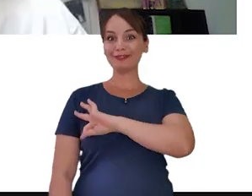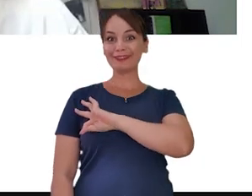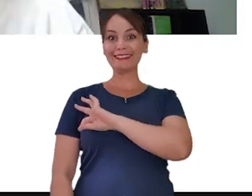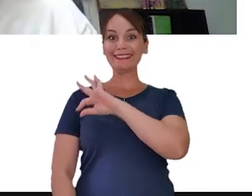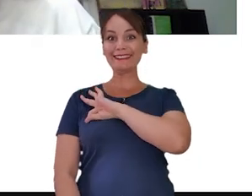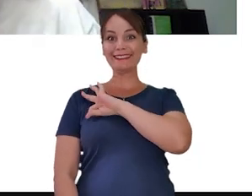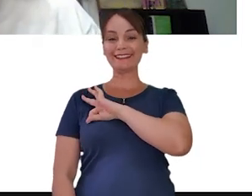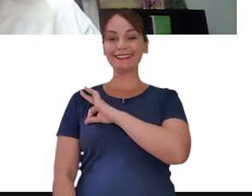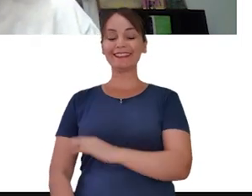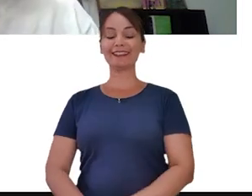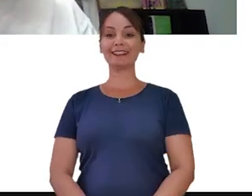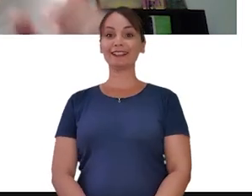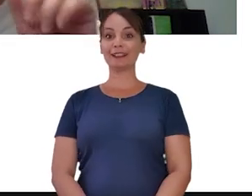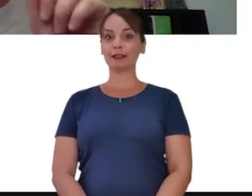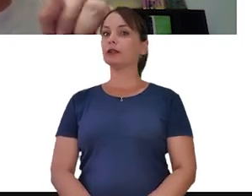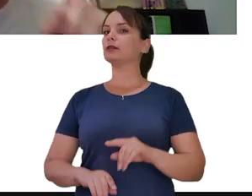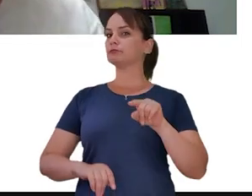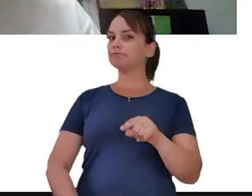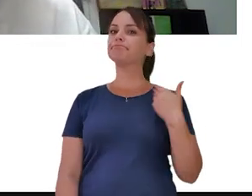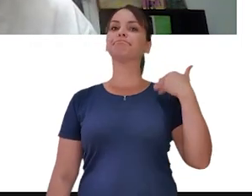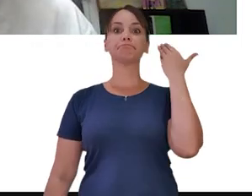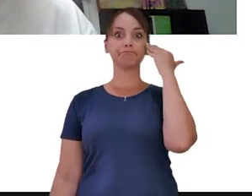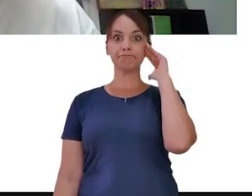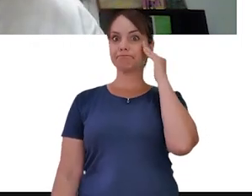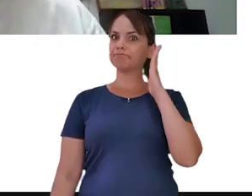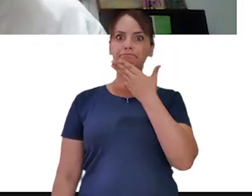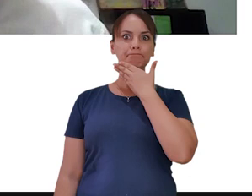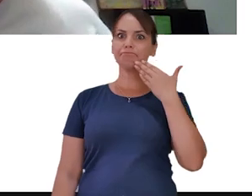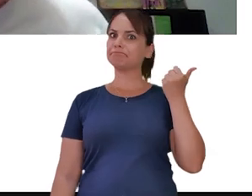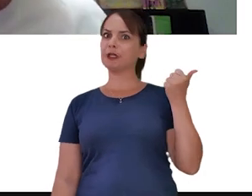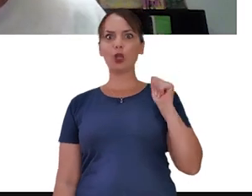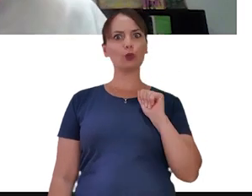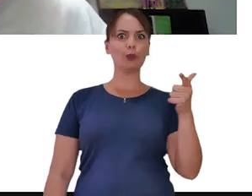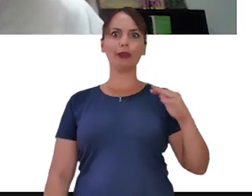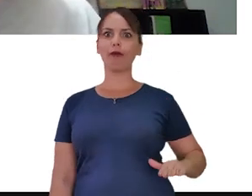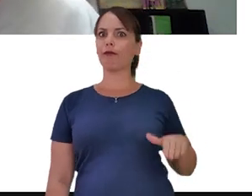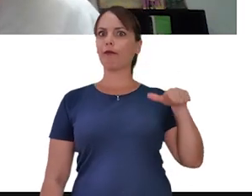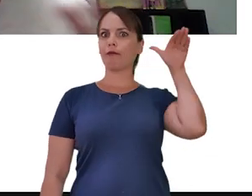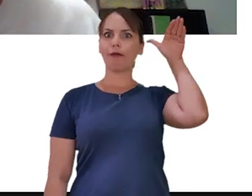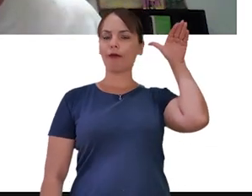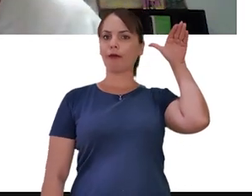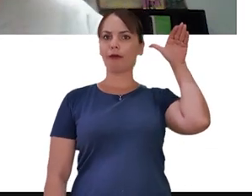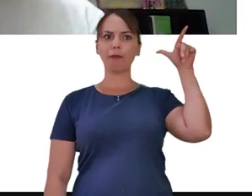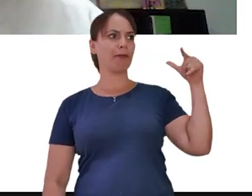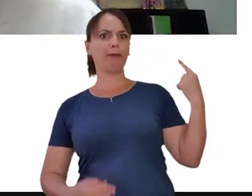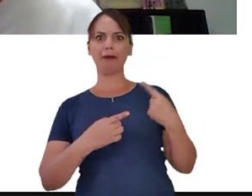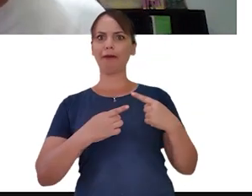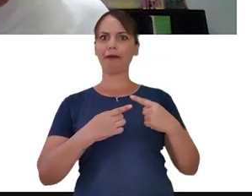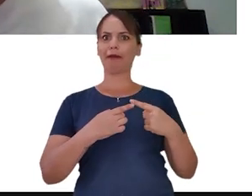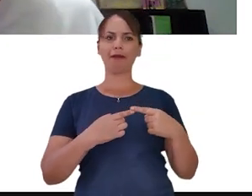Ah, elas entendem muito melhor do que os adultos, né? Que têm mil manias e